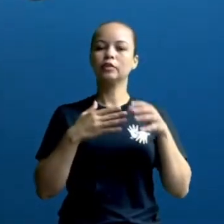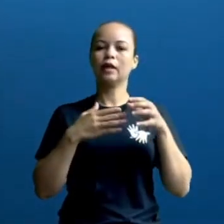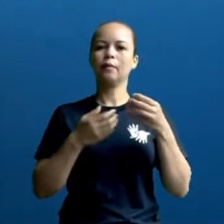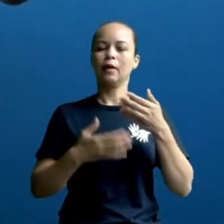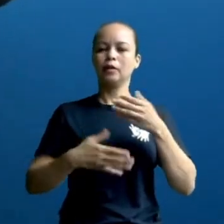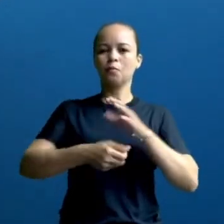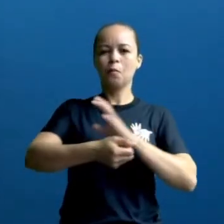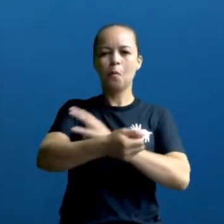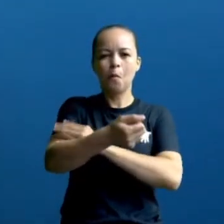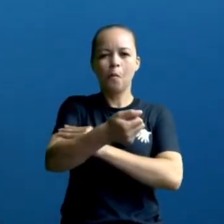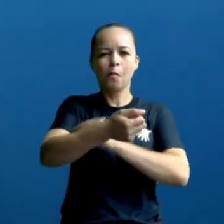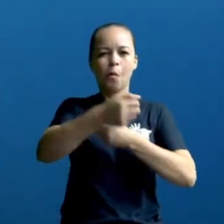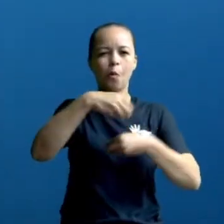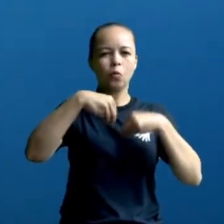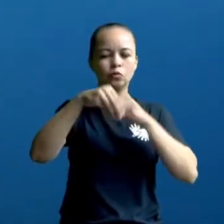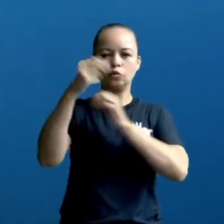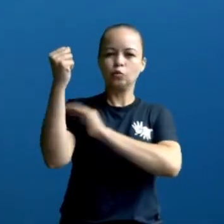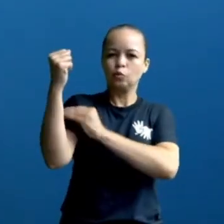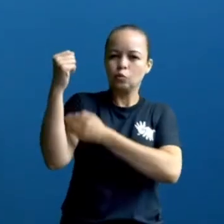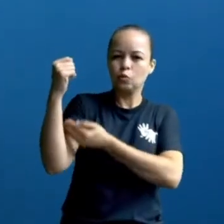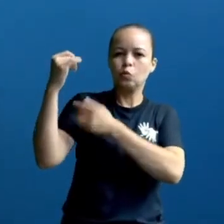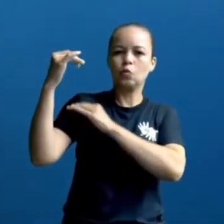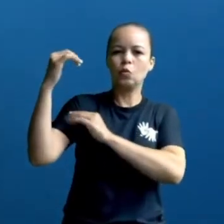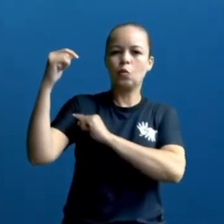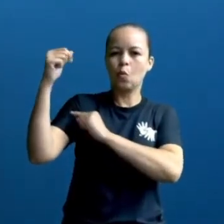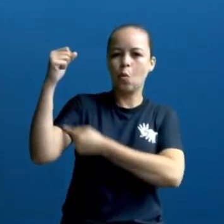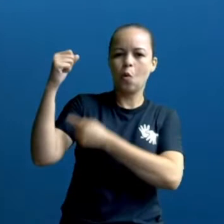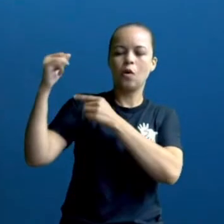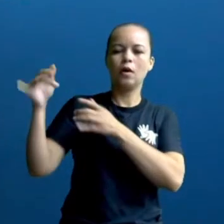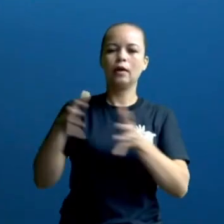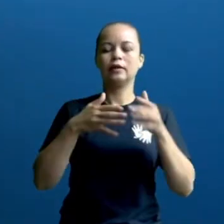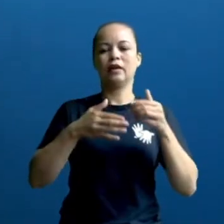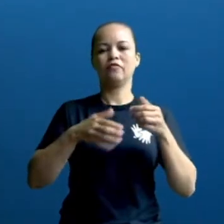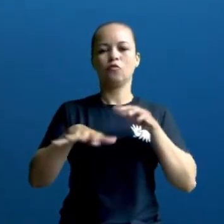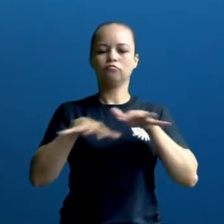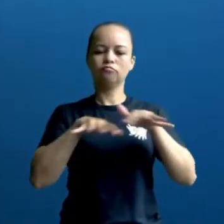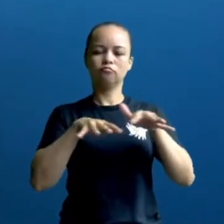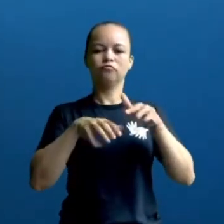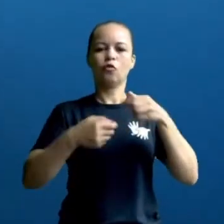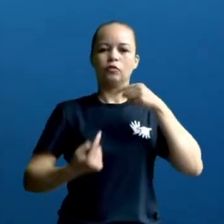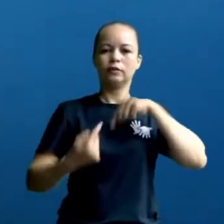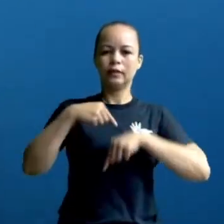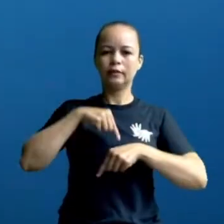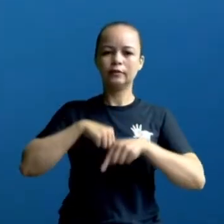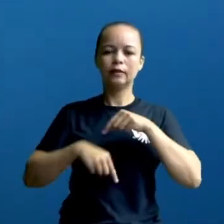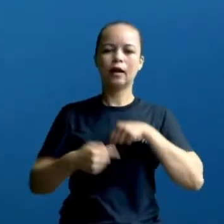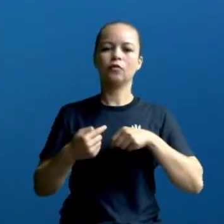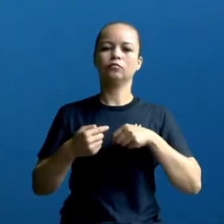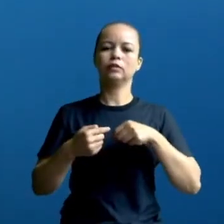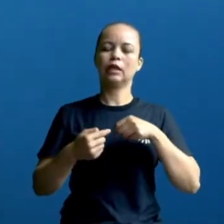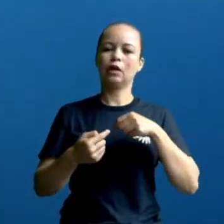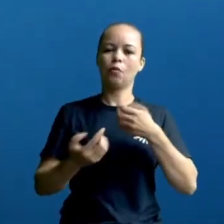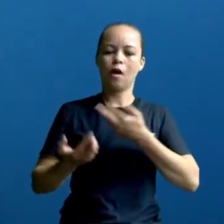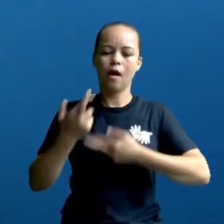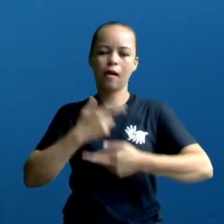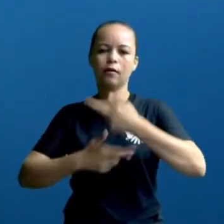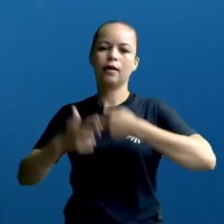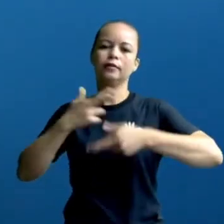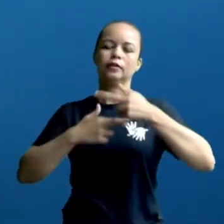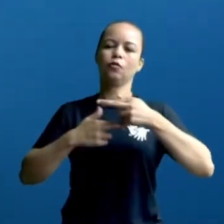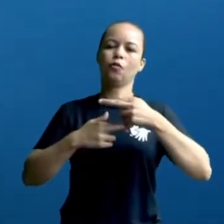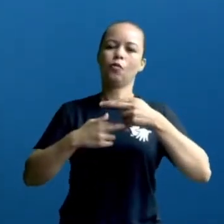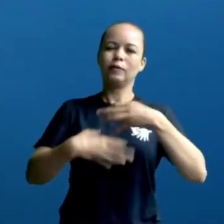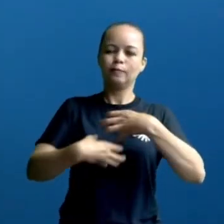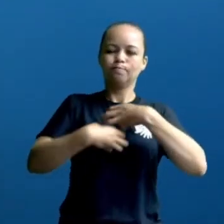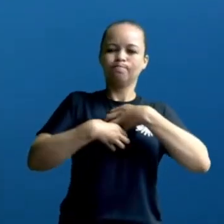muscular e outros sistemas, tem uma relação íntima, o sistema nervoso central, periférico, tem uma relação íntima com a sensação de